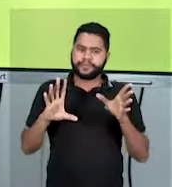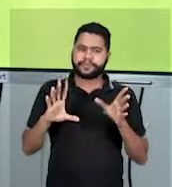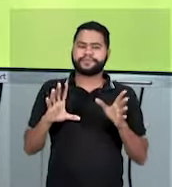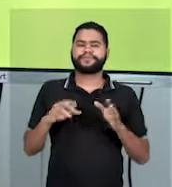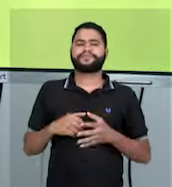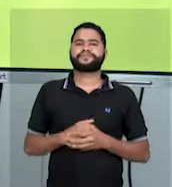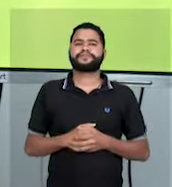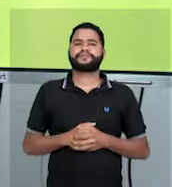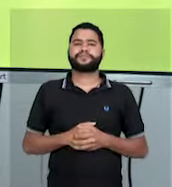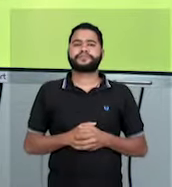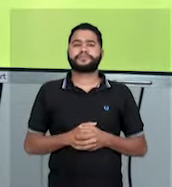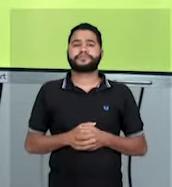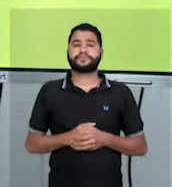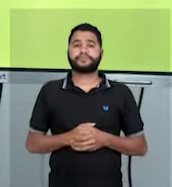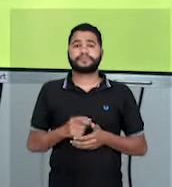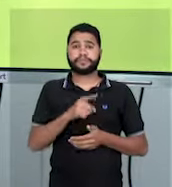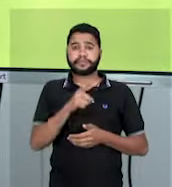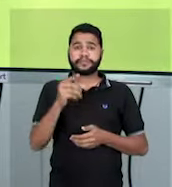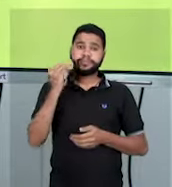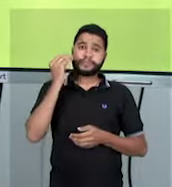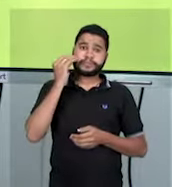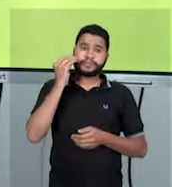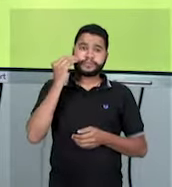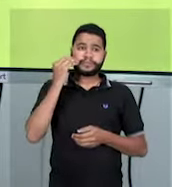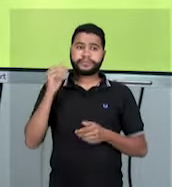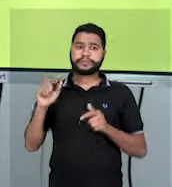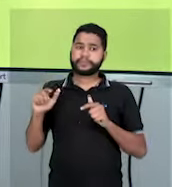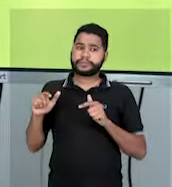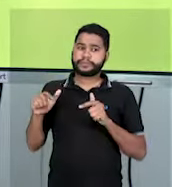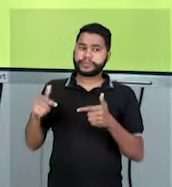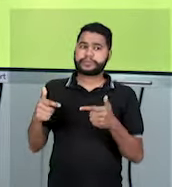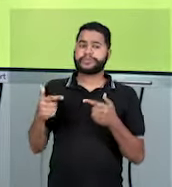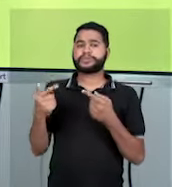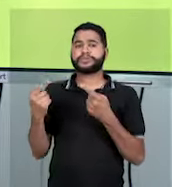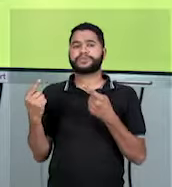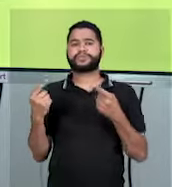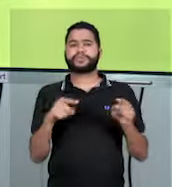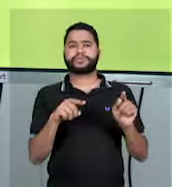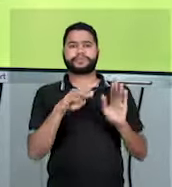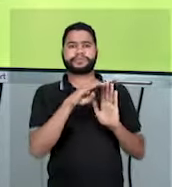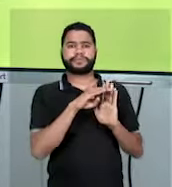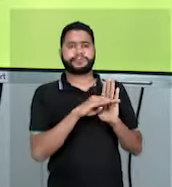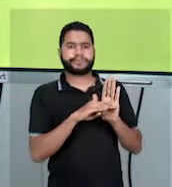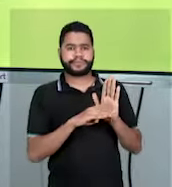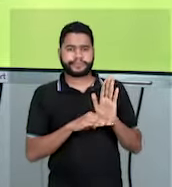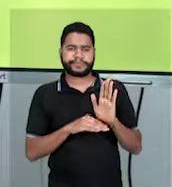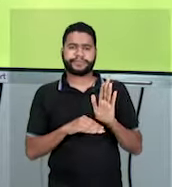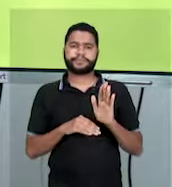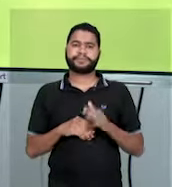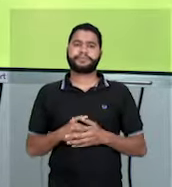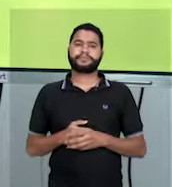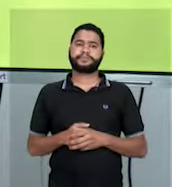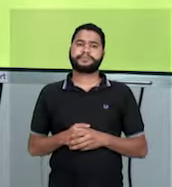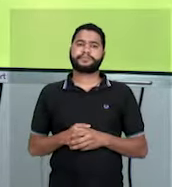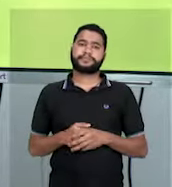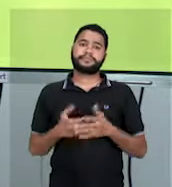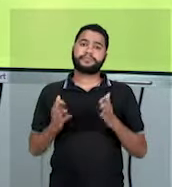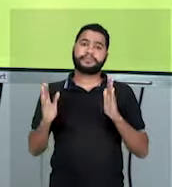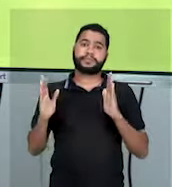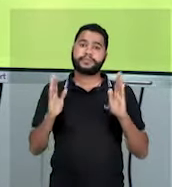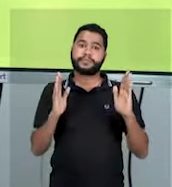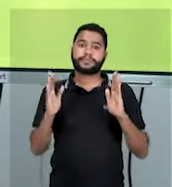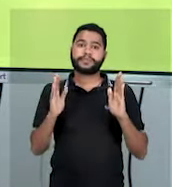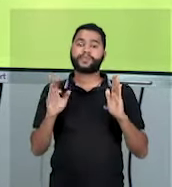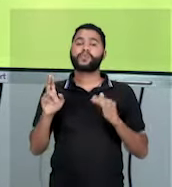dos militares, né, e você vai ter então uma luta armada contra o regime ditatorial dos militares, e vai ser o período